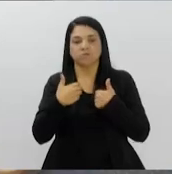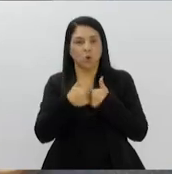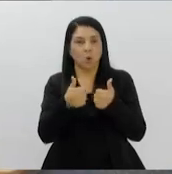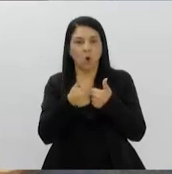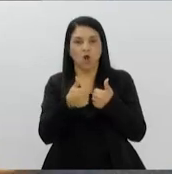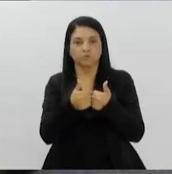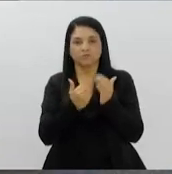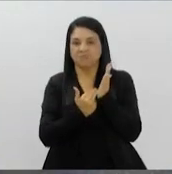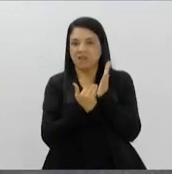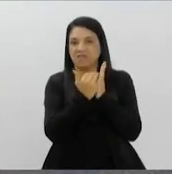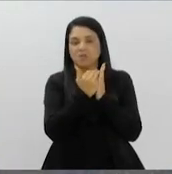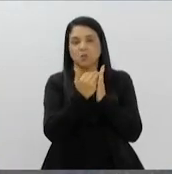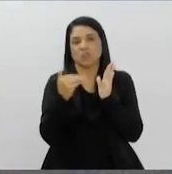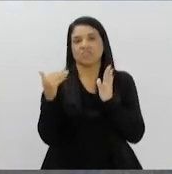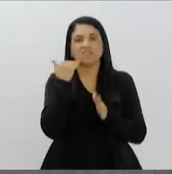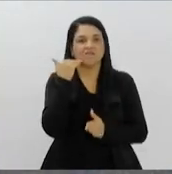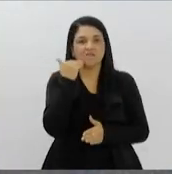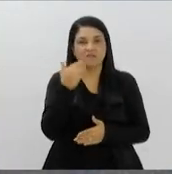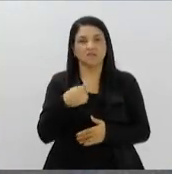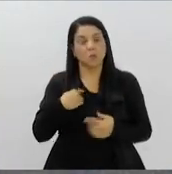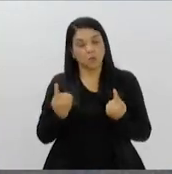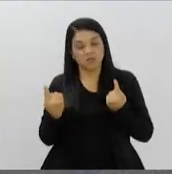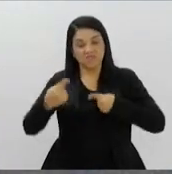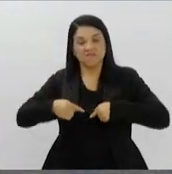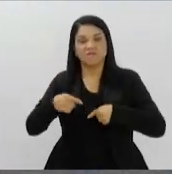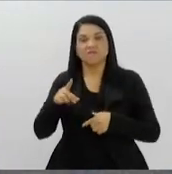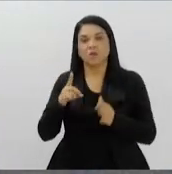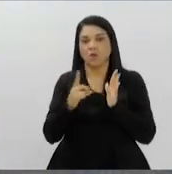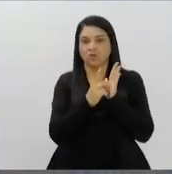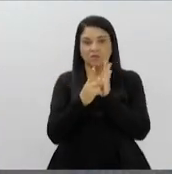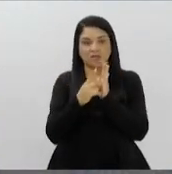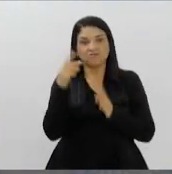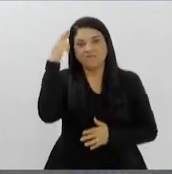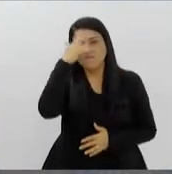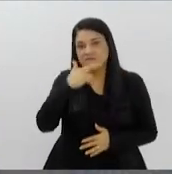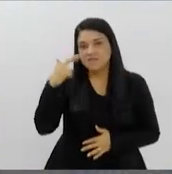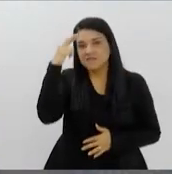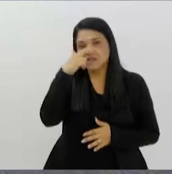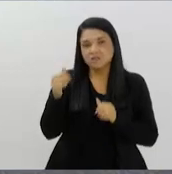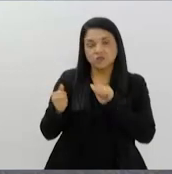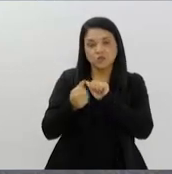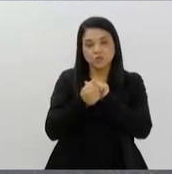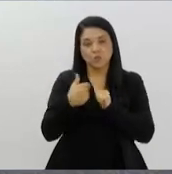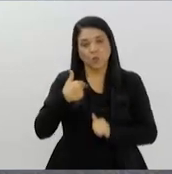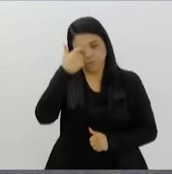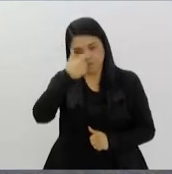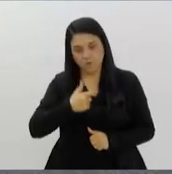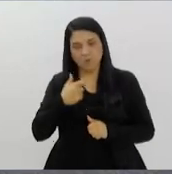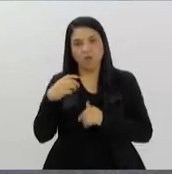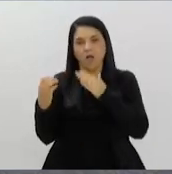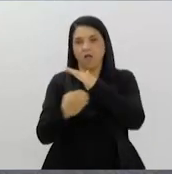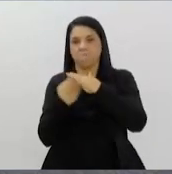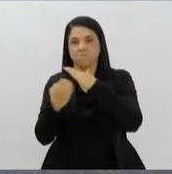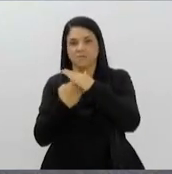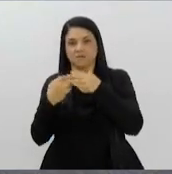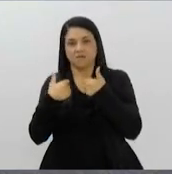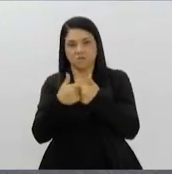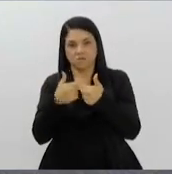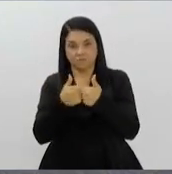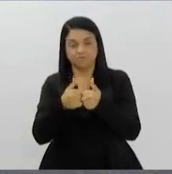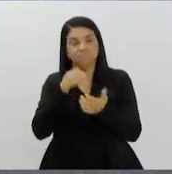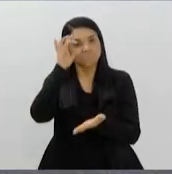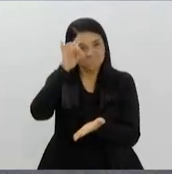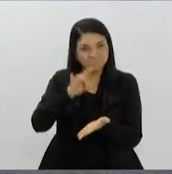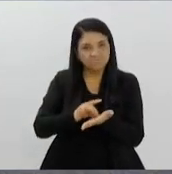funcionam. Eu estou fazendo um desafio aqui ao Detran que faça uma fiscalização junto comigo a essas empresas para dar